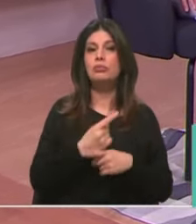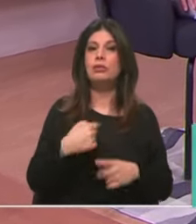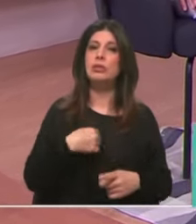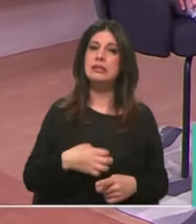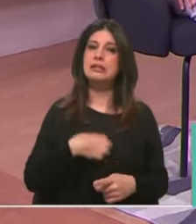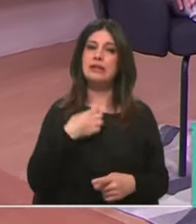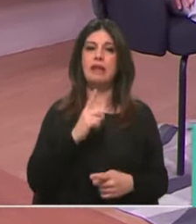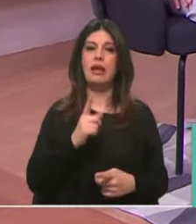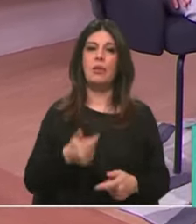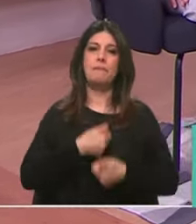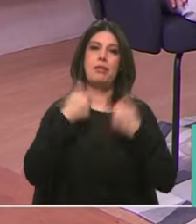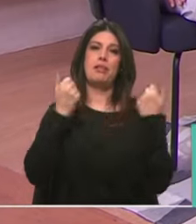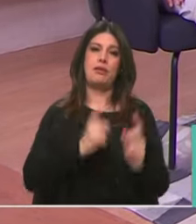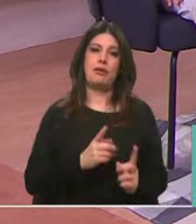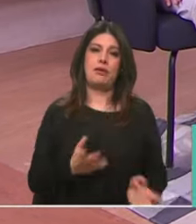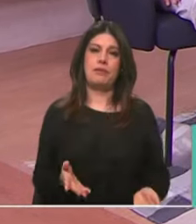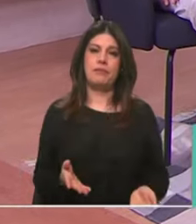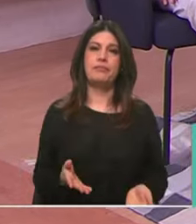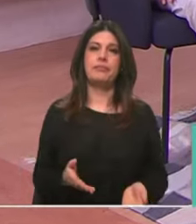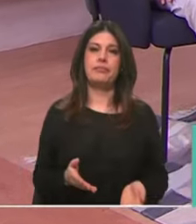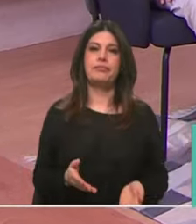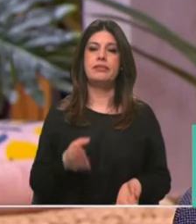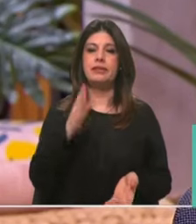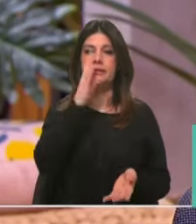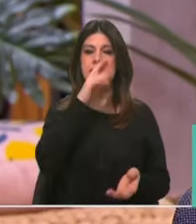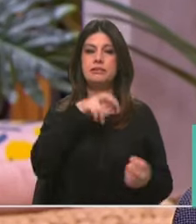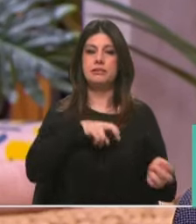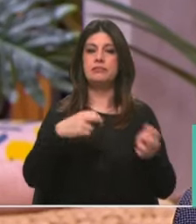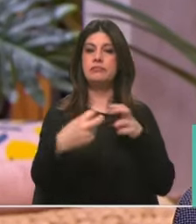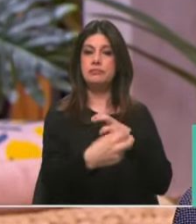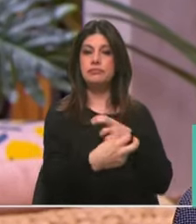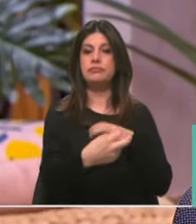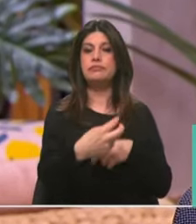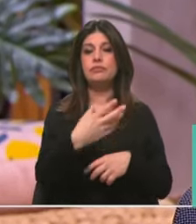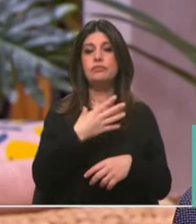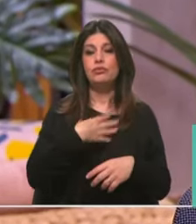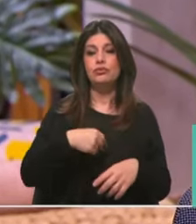seria o melhor e que também, se eu estivesse naquela posição, que queria que tivessem feito também por mim.